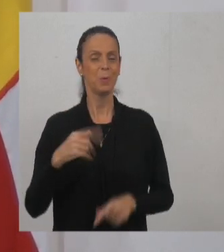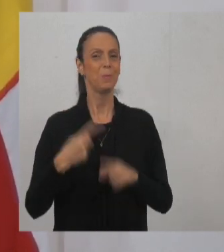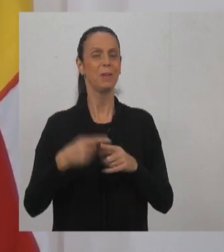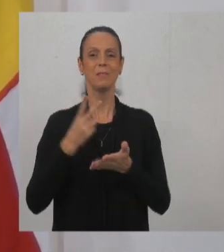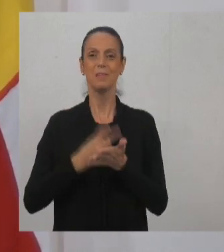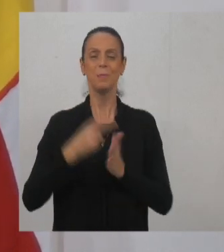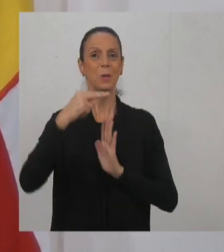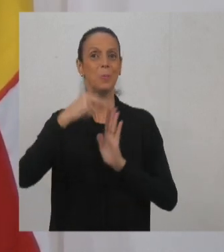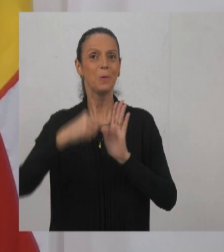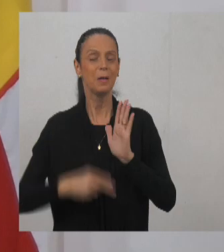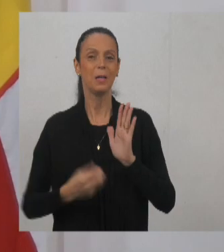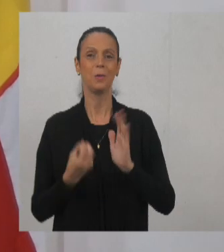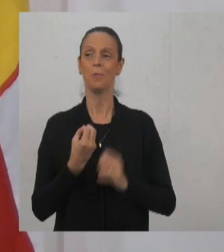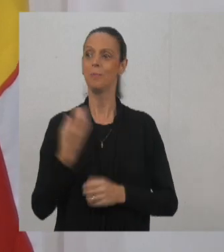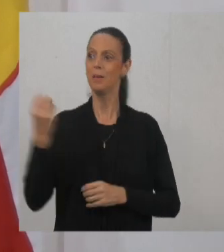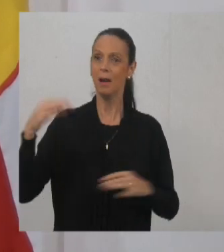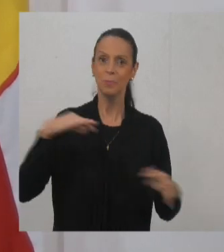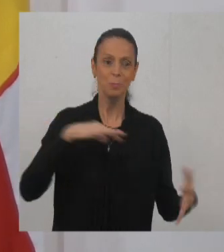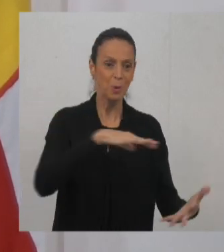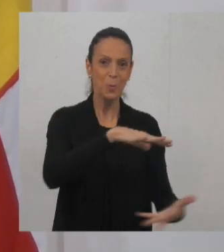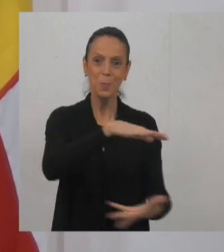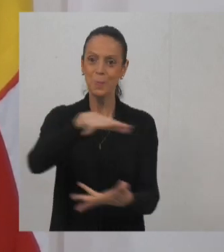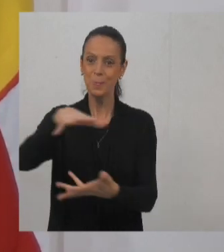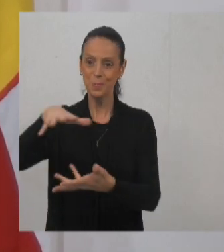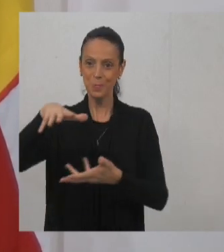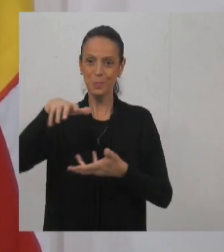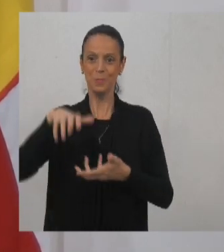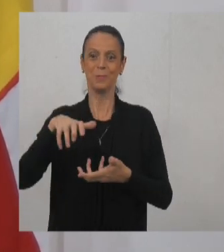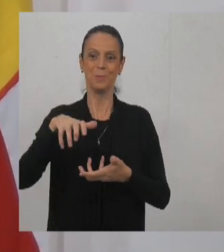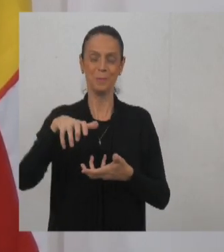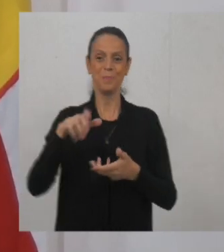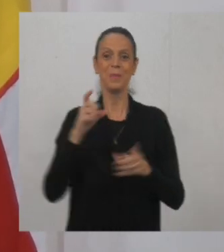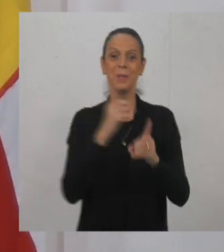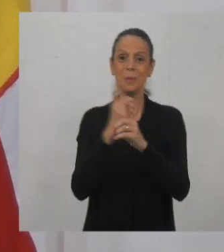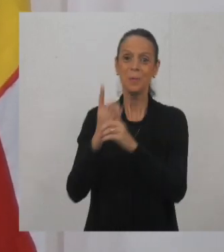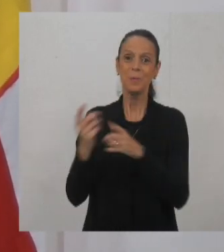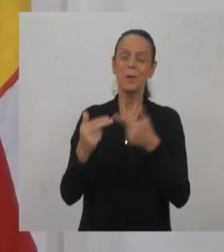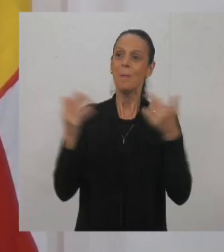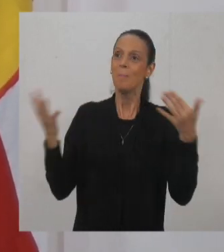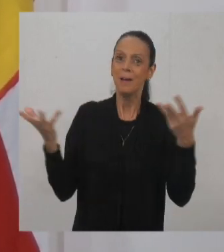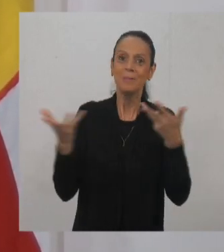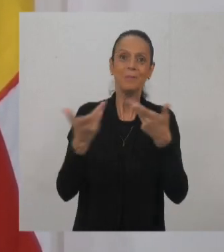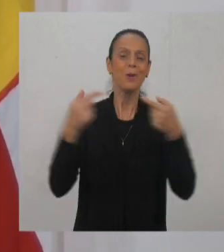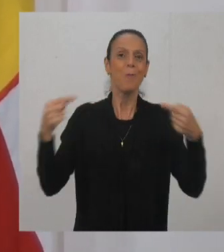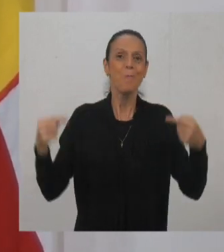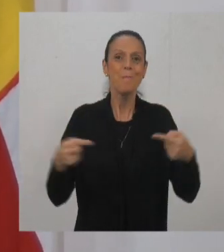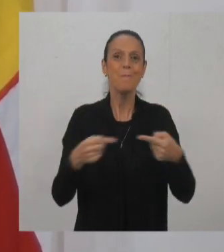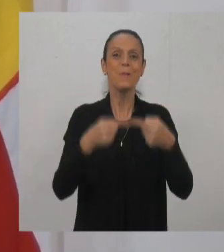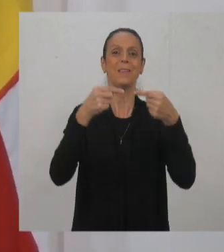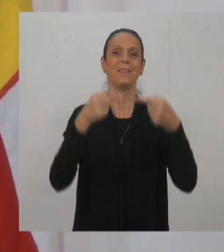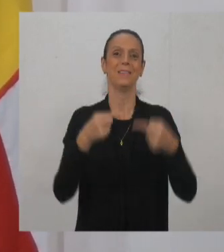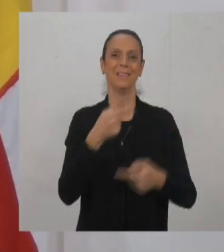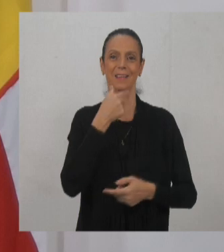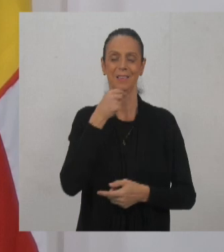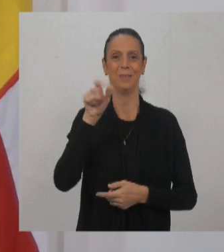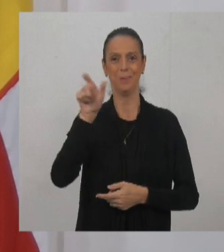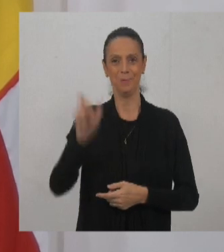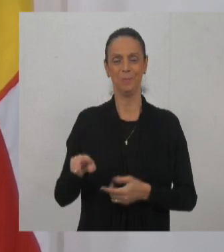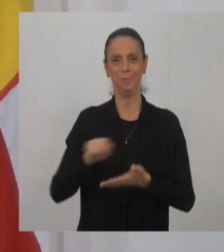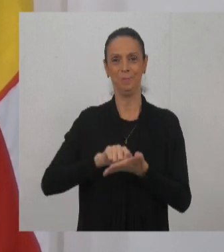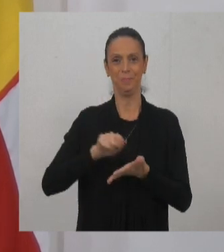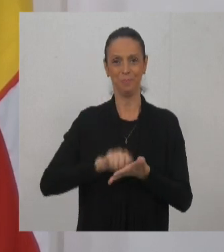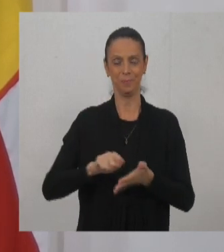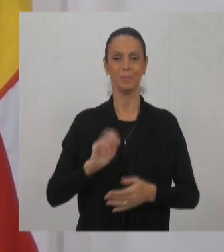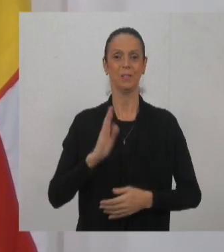cada vez que viajo pelo mundo, encontro coisas extraordinárias a respeito dele, prefeito. Eu